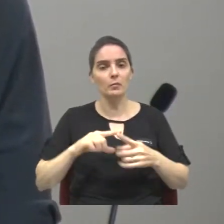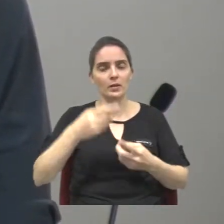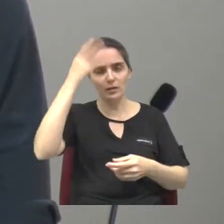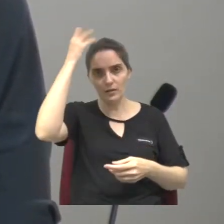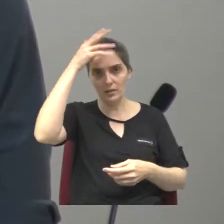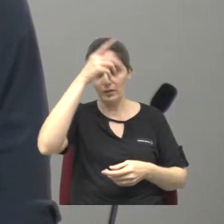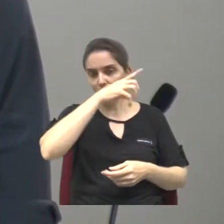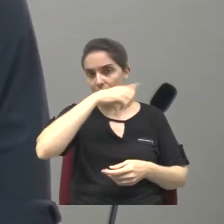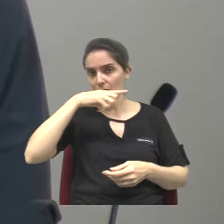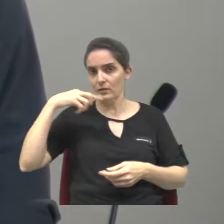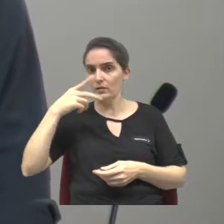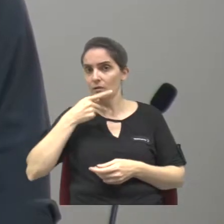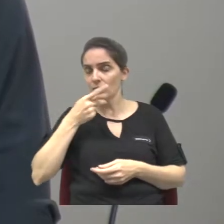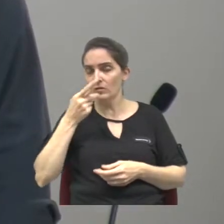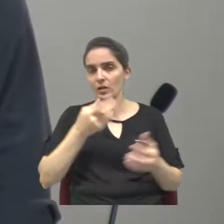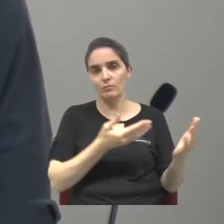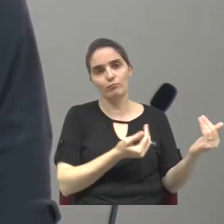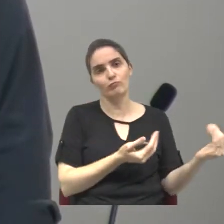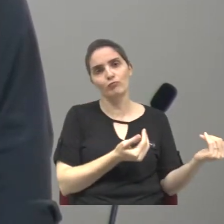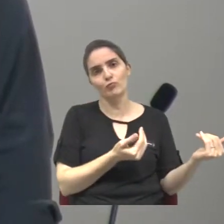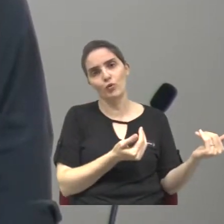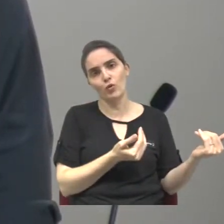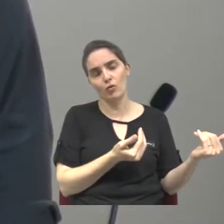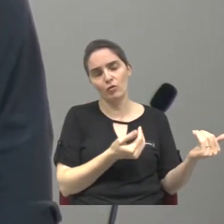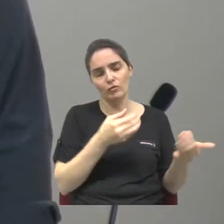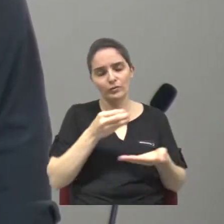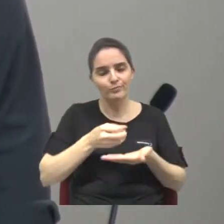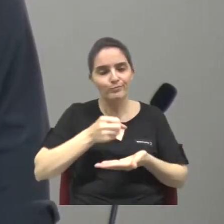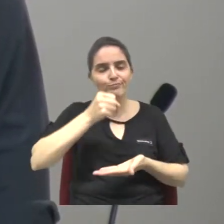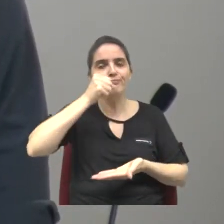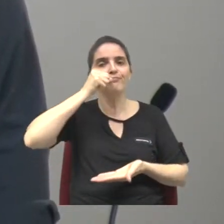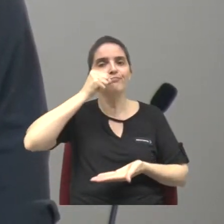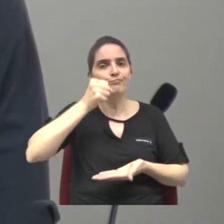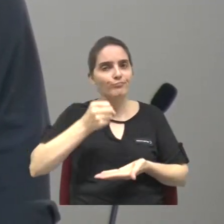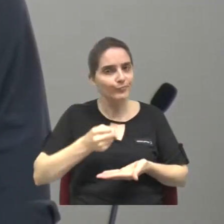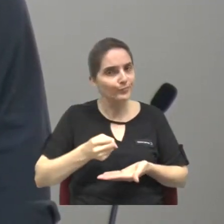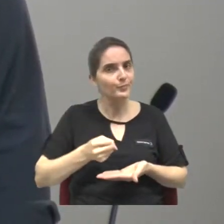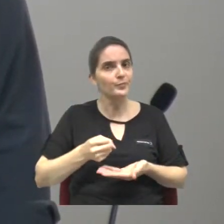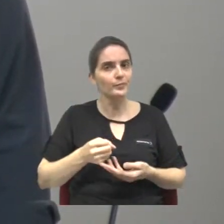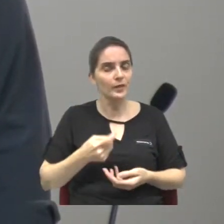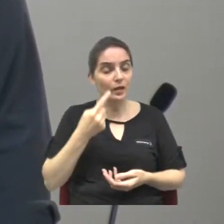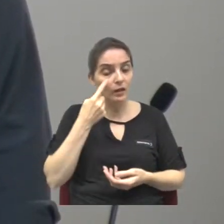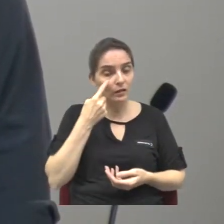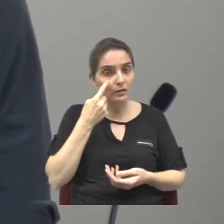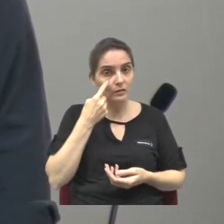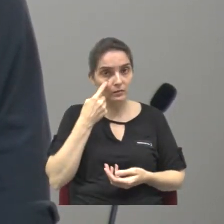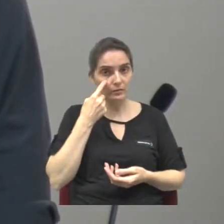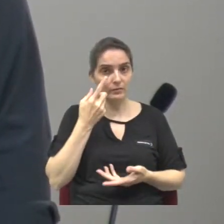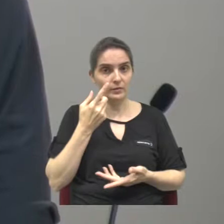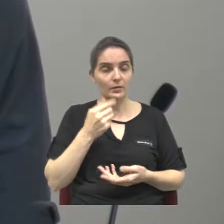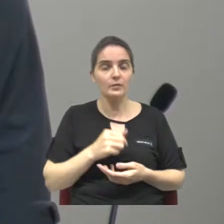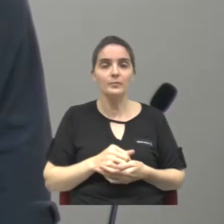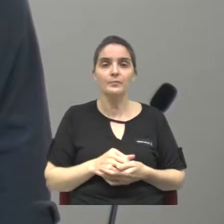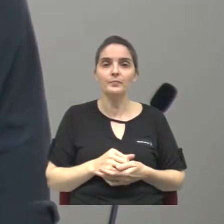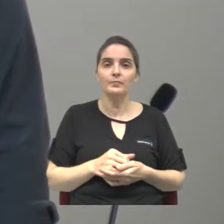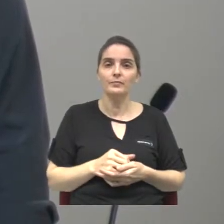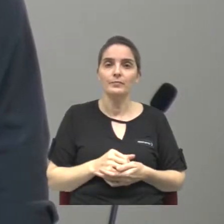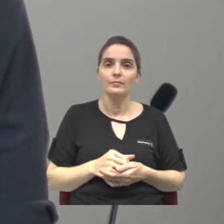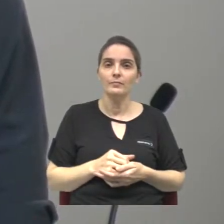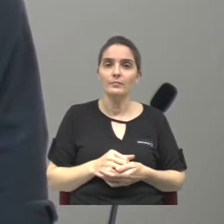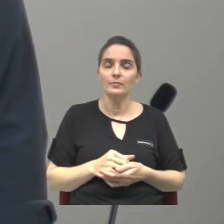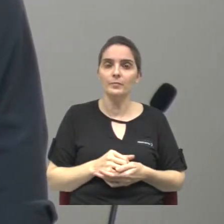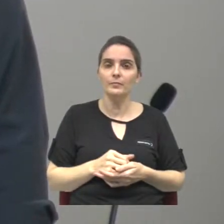nossos adolescentes consumindo essa bebida que eu vi aqui, vereadora Mayra, no Rio Grande do Sul